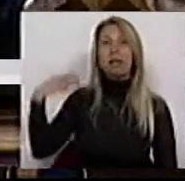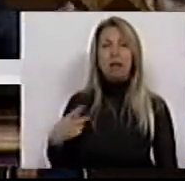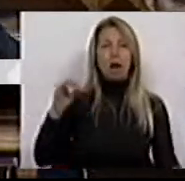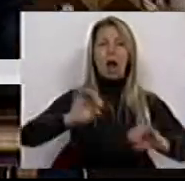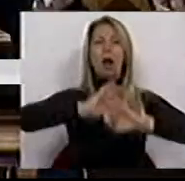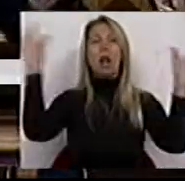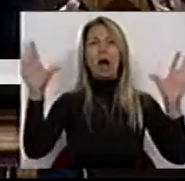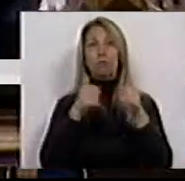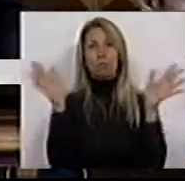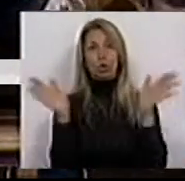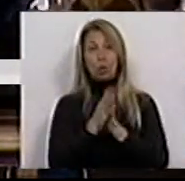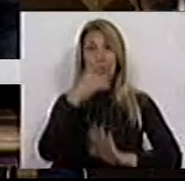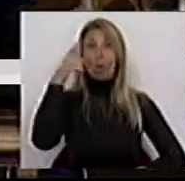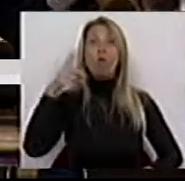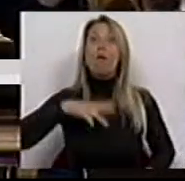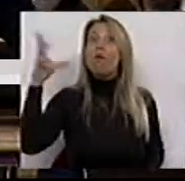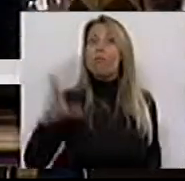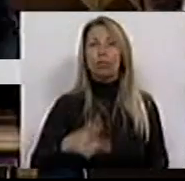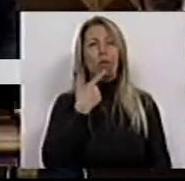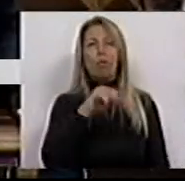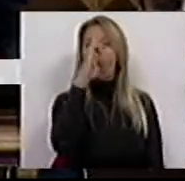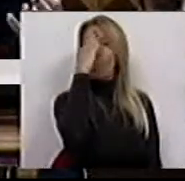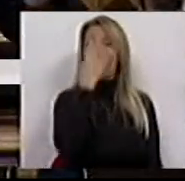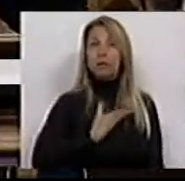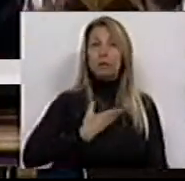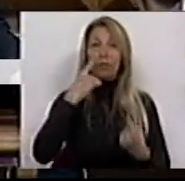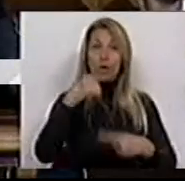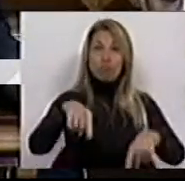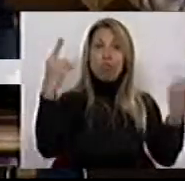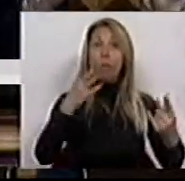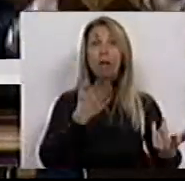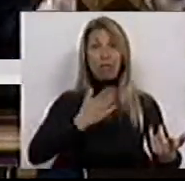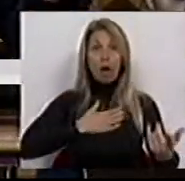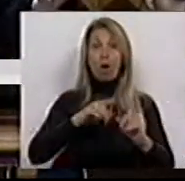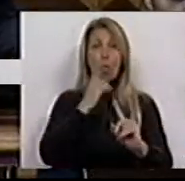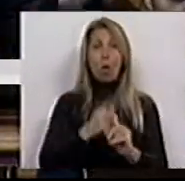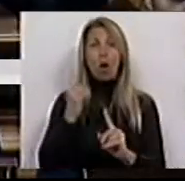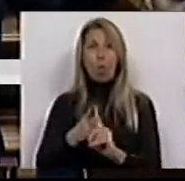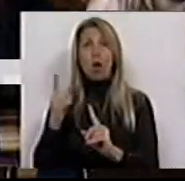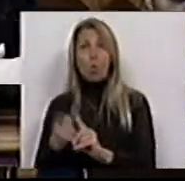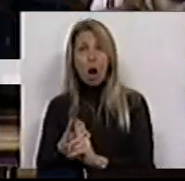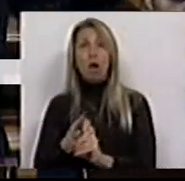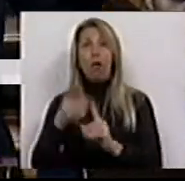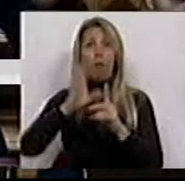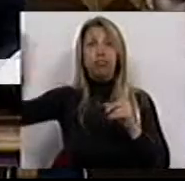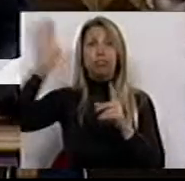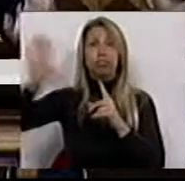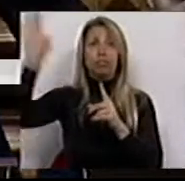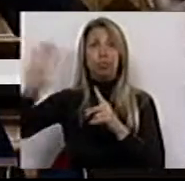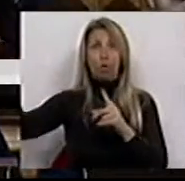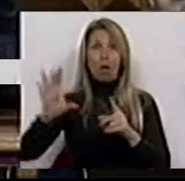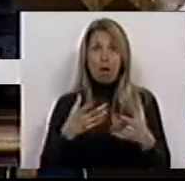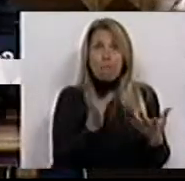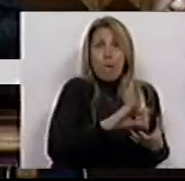todos. Portugal não pode suportar uma dívida pública que nos leva anualmente mais do que gastamos em saúde, em